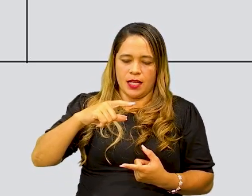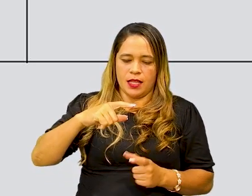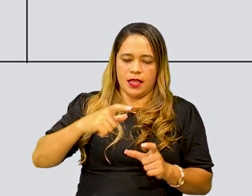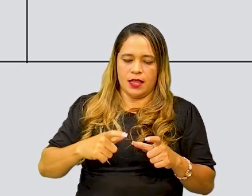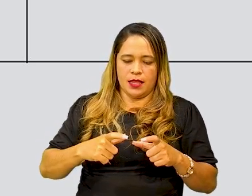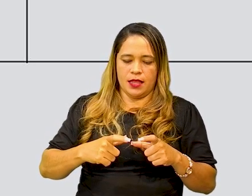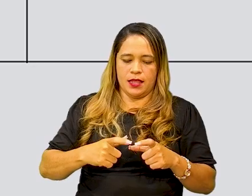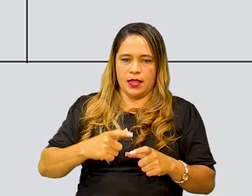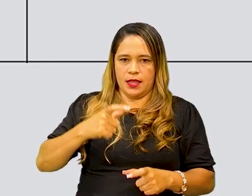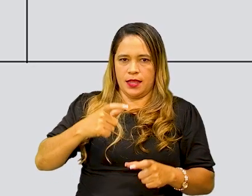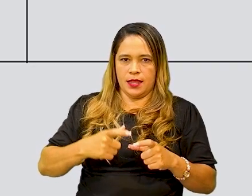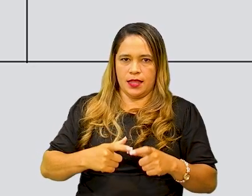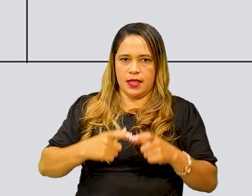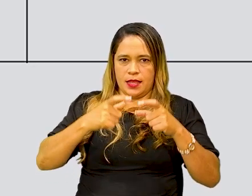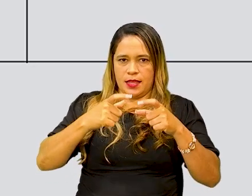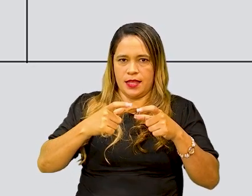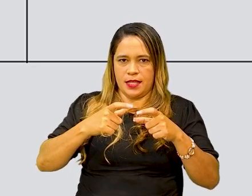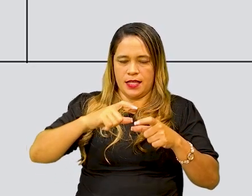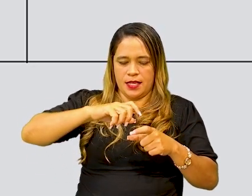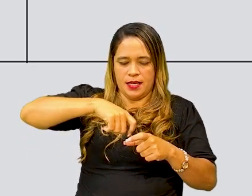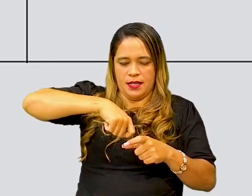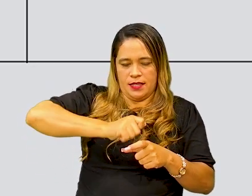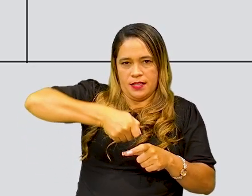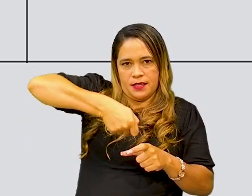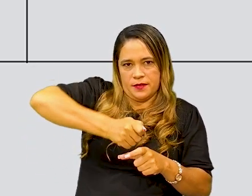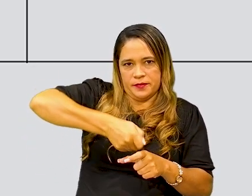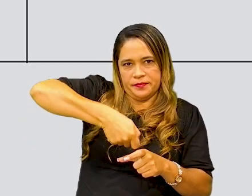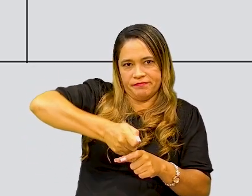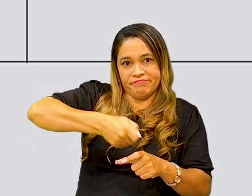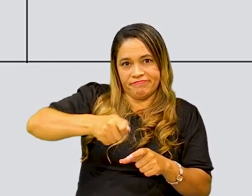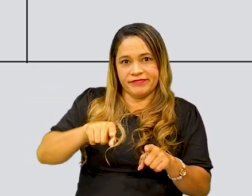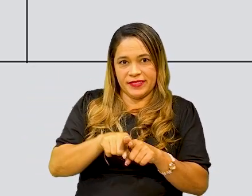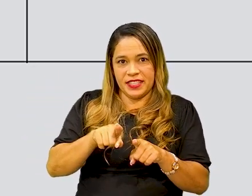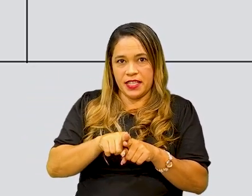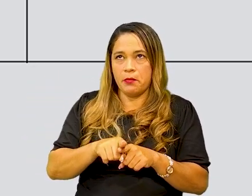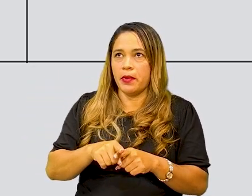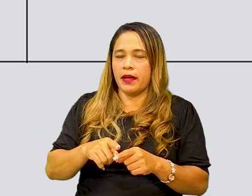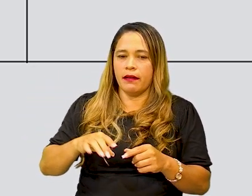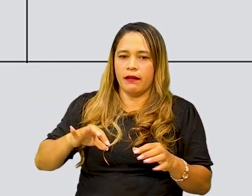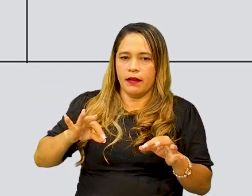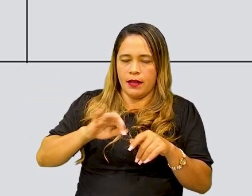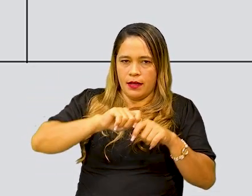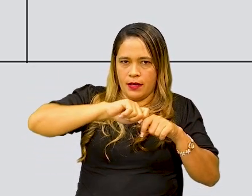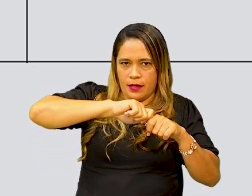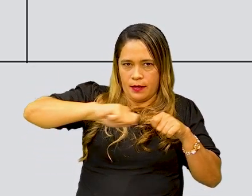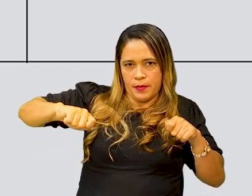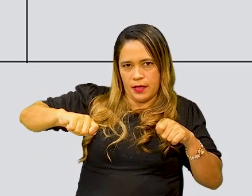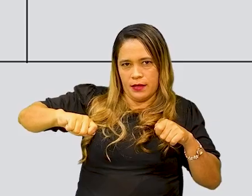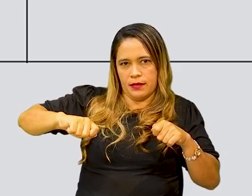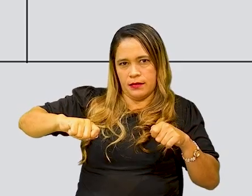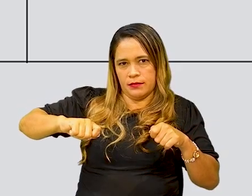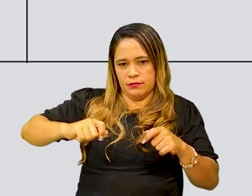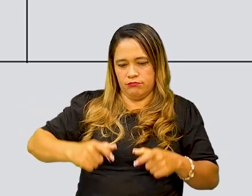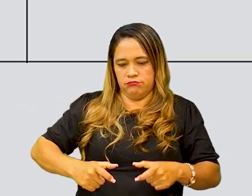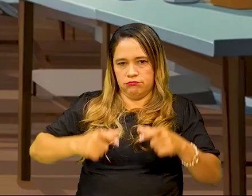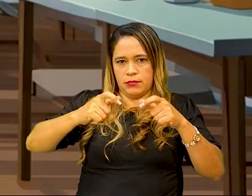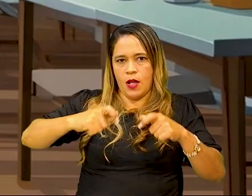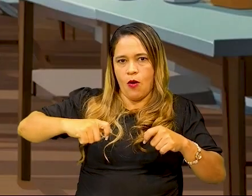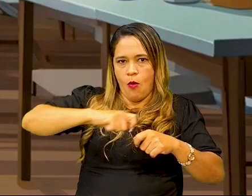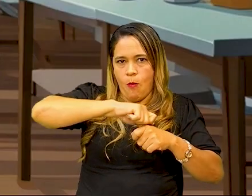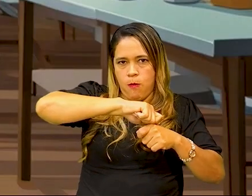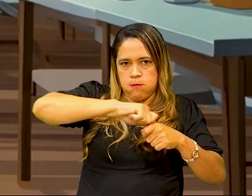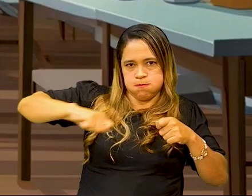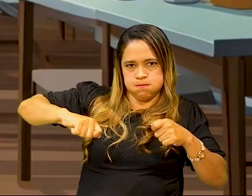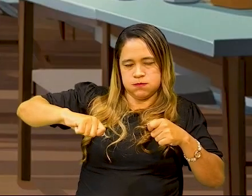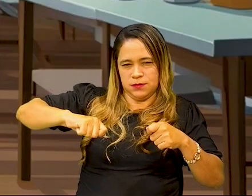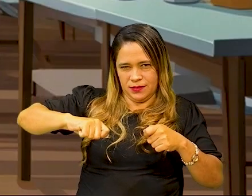enlatados. E também os alimentos que podem ser embalados a vácuo. Por que que os alimentos enlatados e os embalados a vácuo,